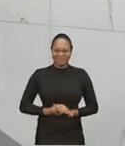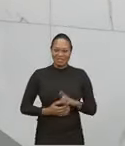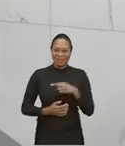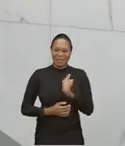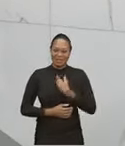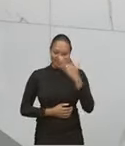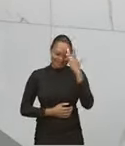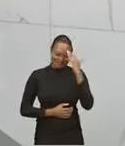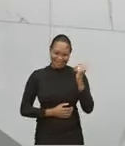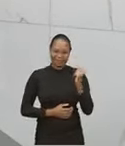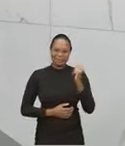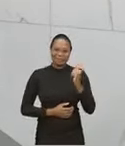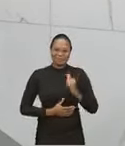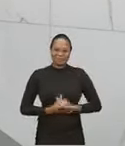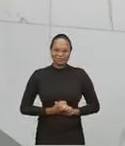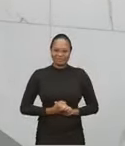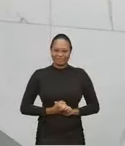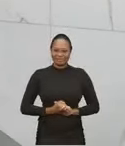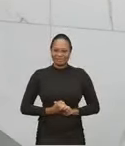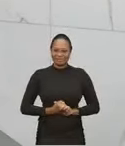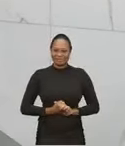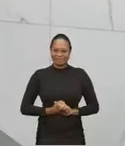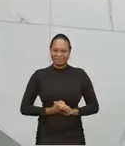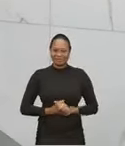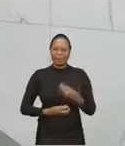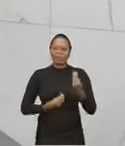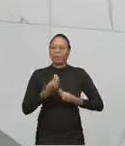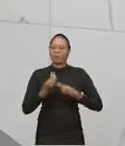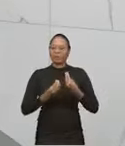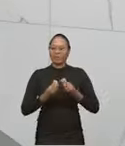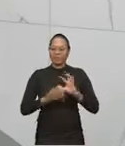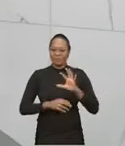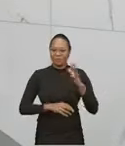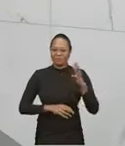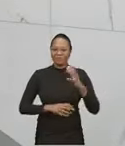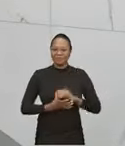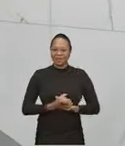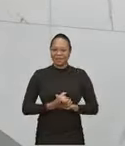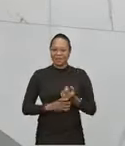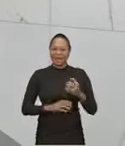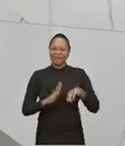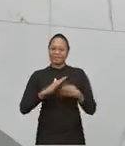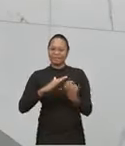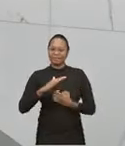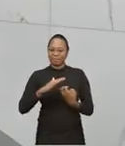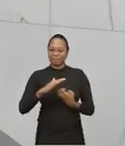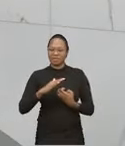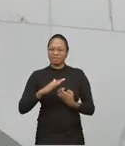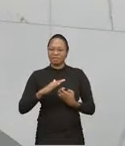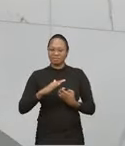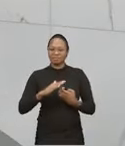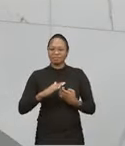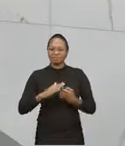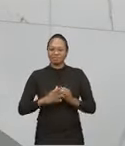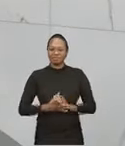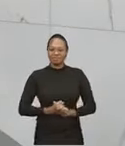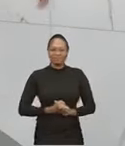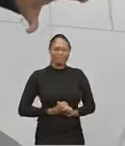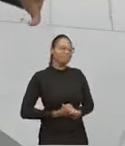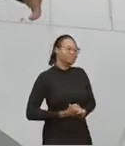nós sabemos como essa situação das empresas deixar a